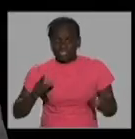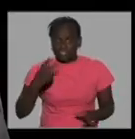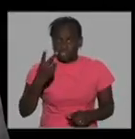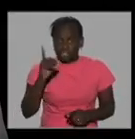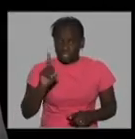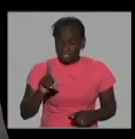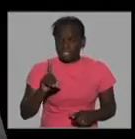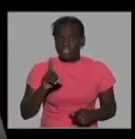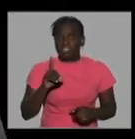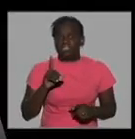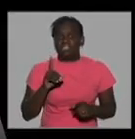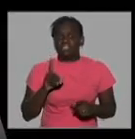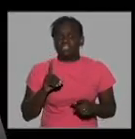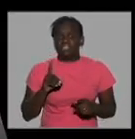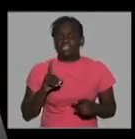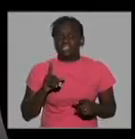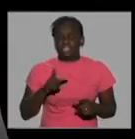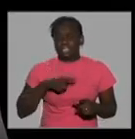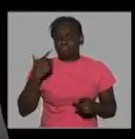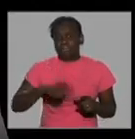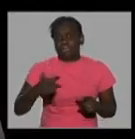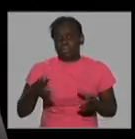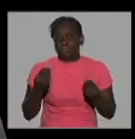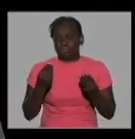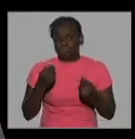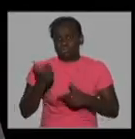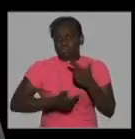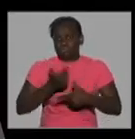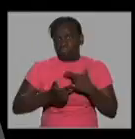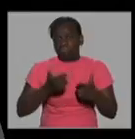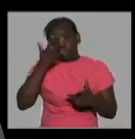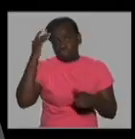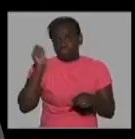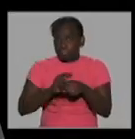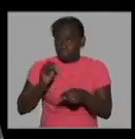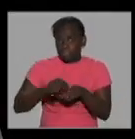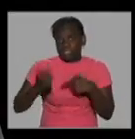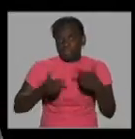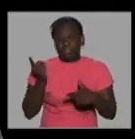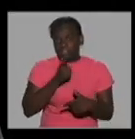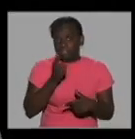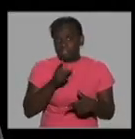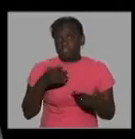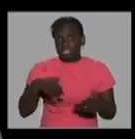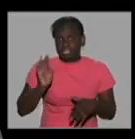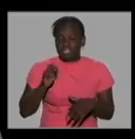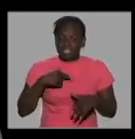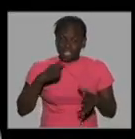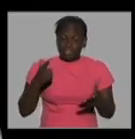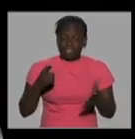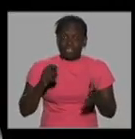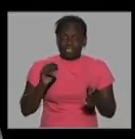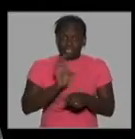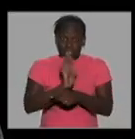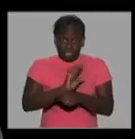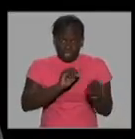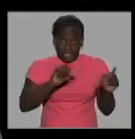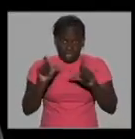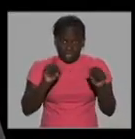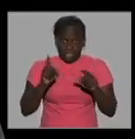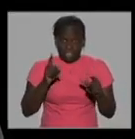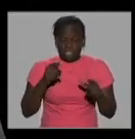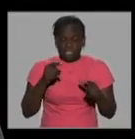em 2D, ela está mais aquecida. Então, ela emprega mais, né? A animação é um mercado interessante porque ela